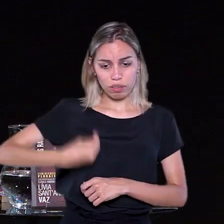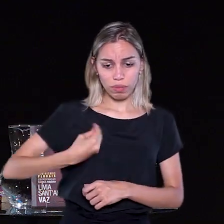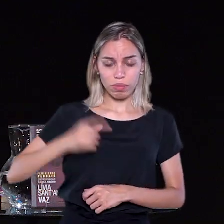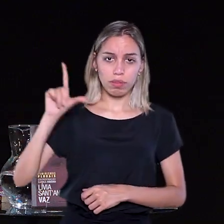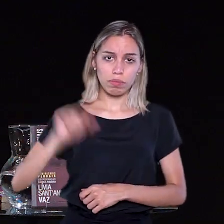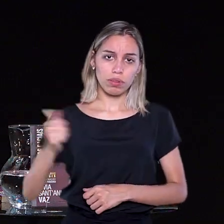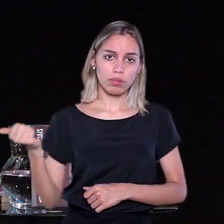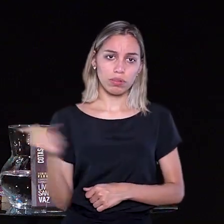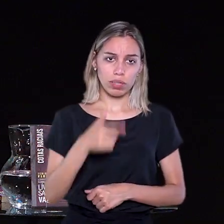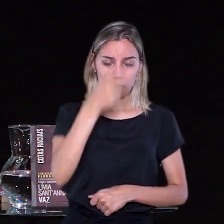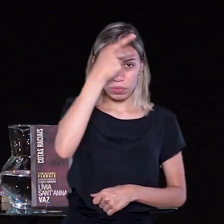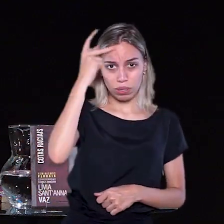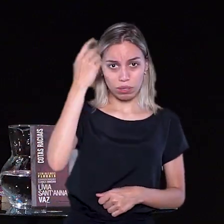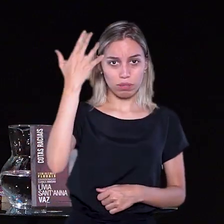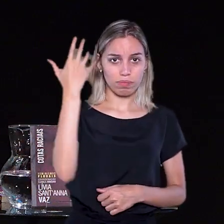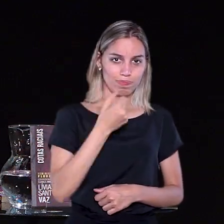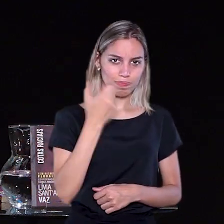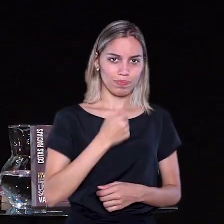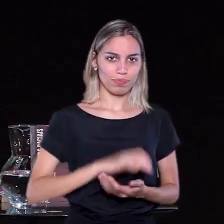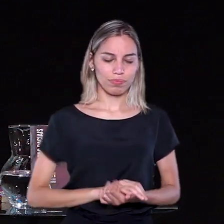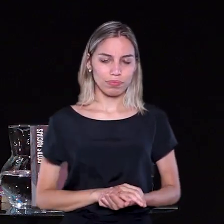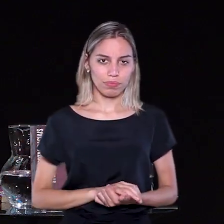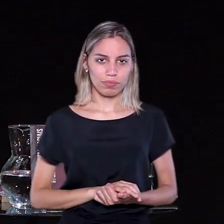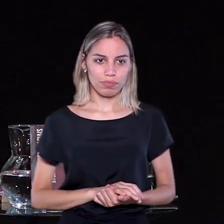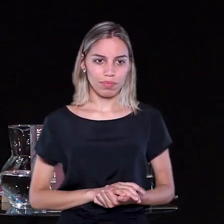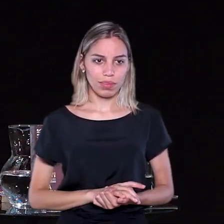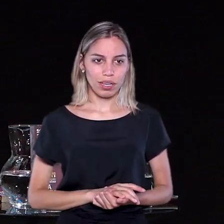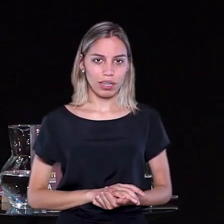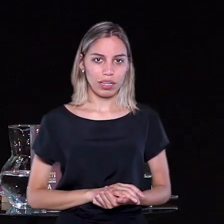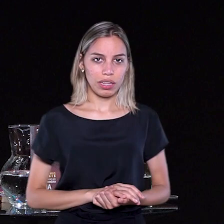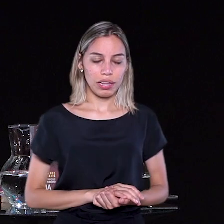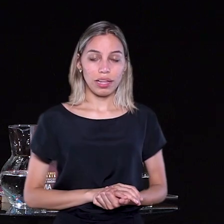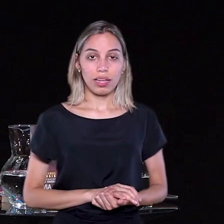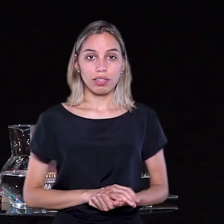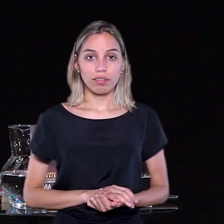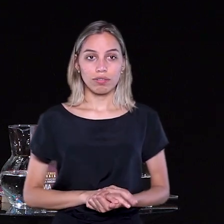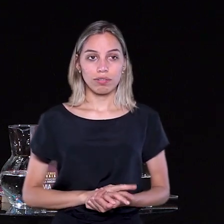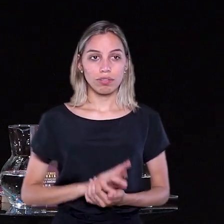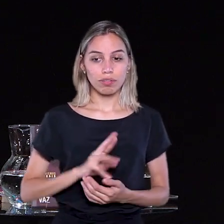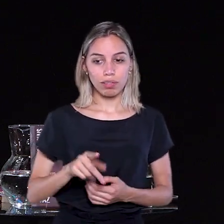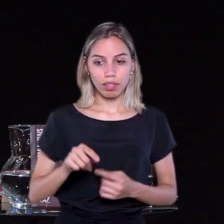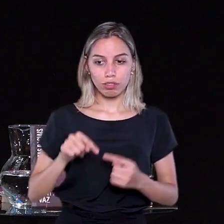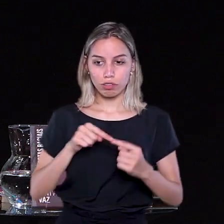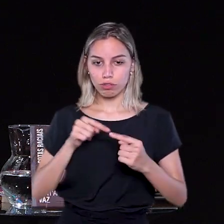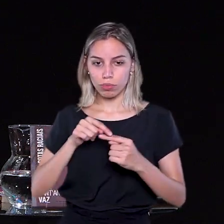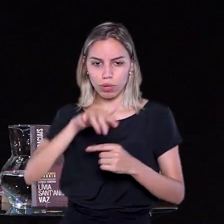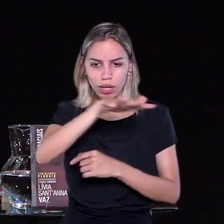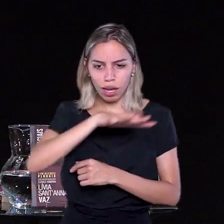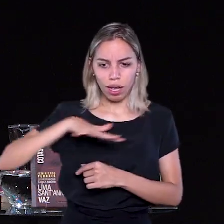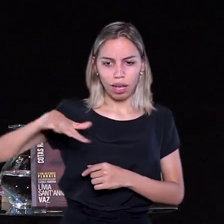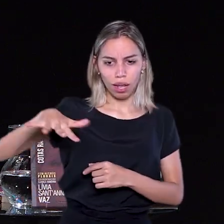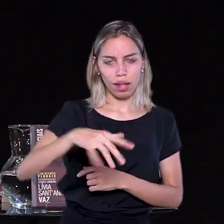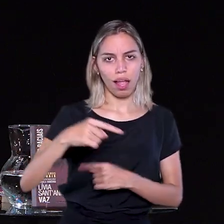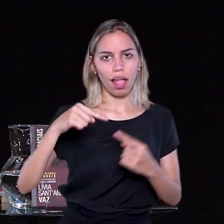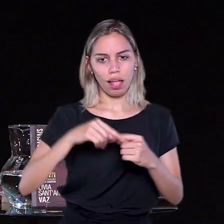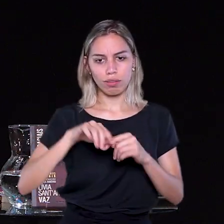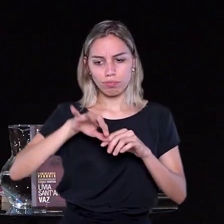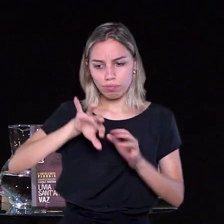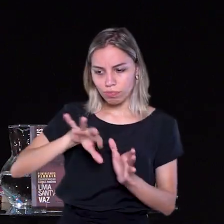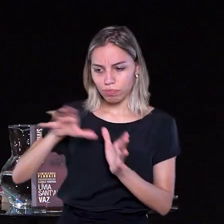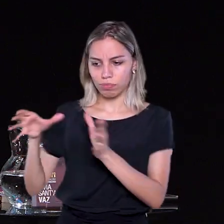pessoas brancas. Então, não é uma questão transversal, tangencial, periférica. É uma questão central da nossa